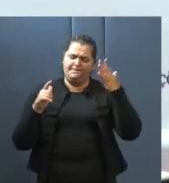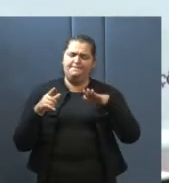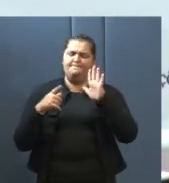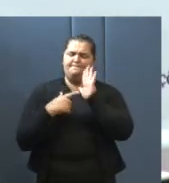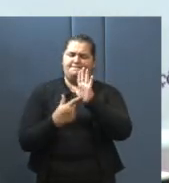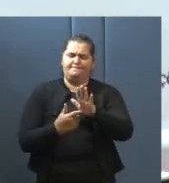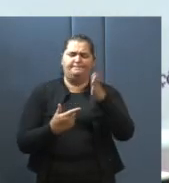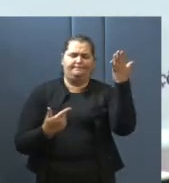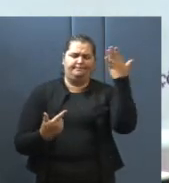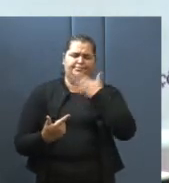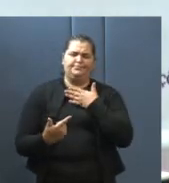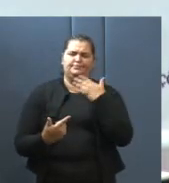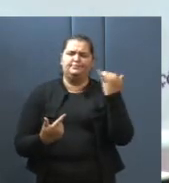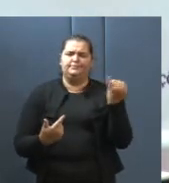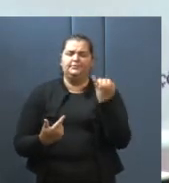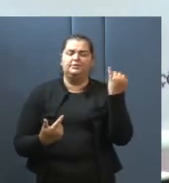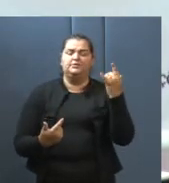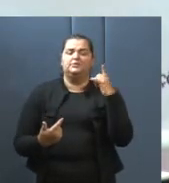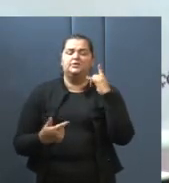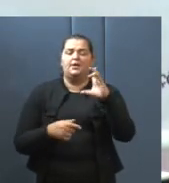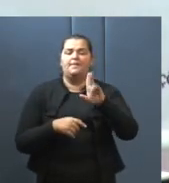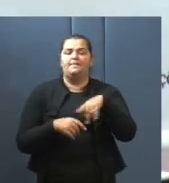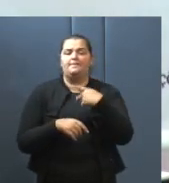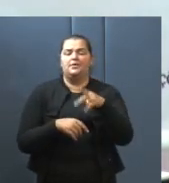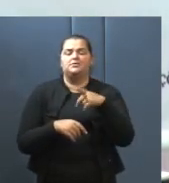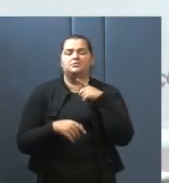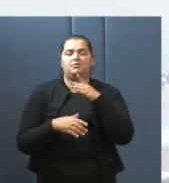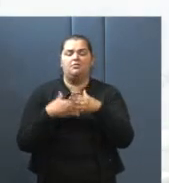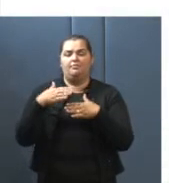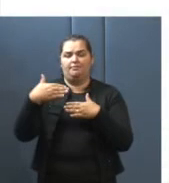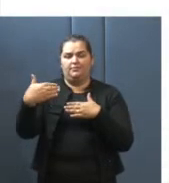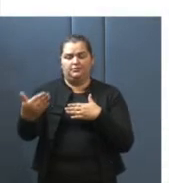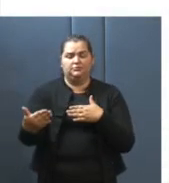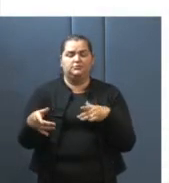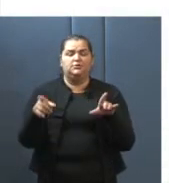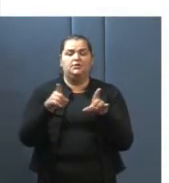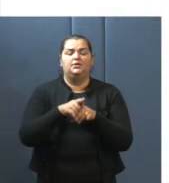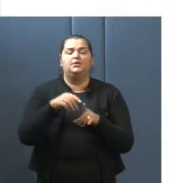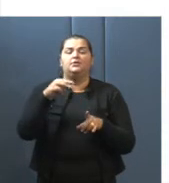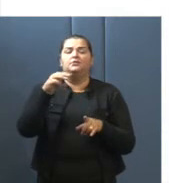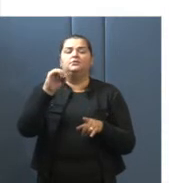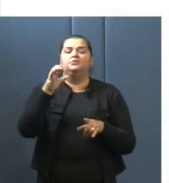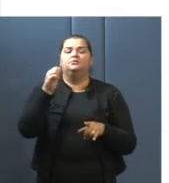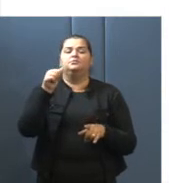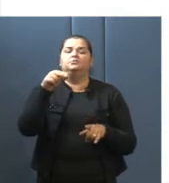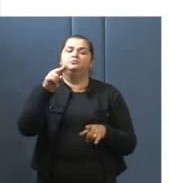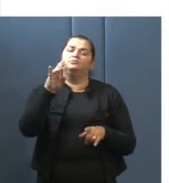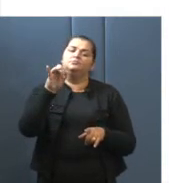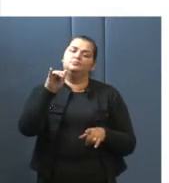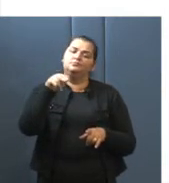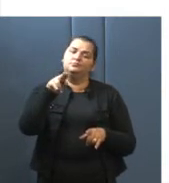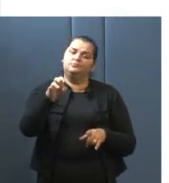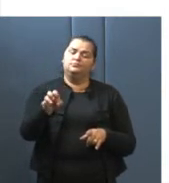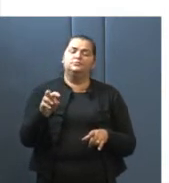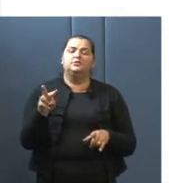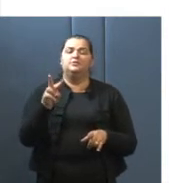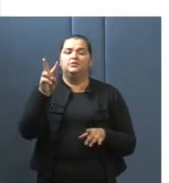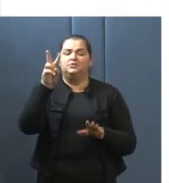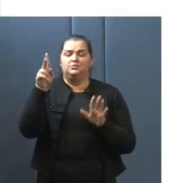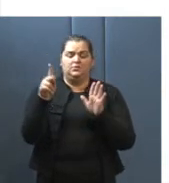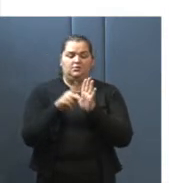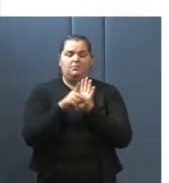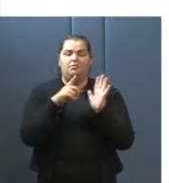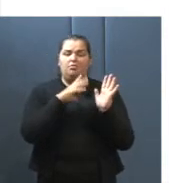e primordialmente é composta por esses países que estão aí à sua frente: Moçambique, Venezuela e Cuba puxam essa